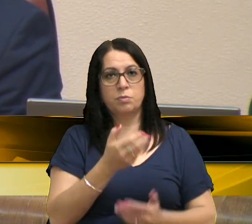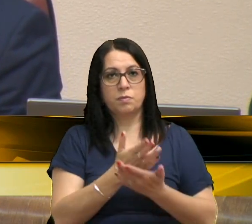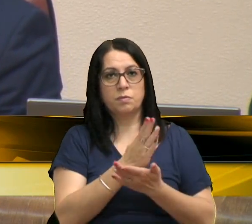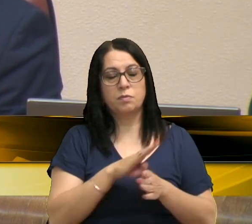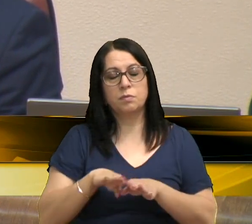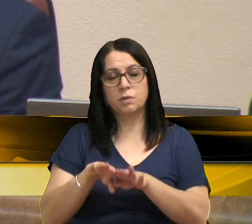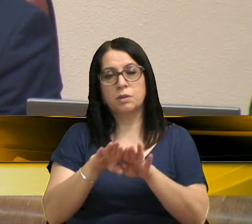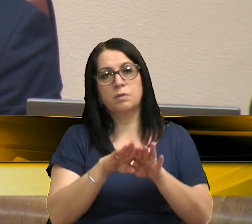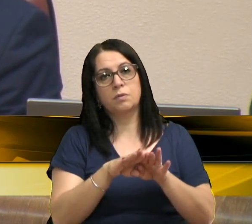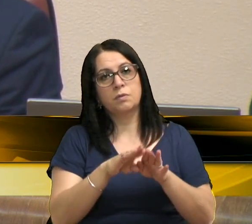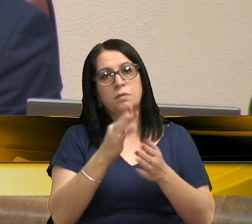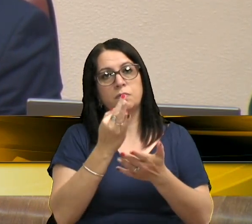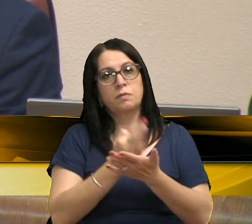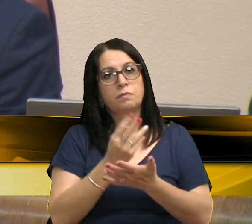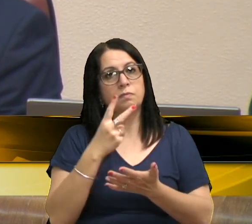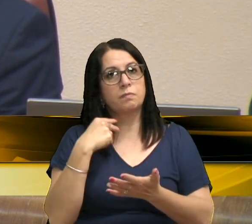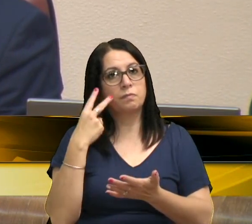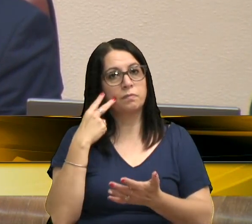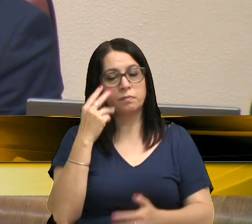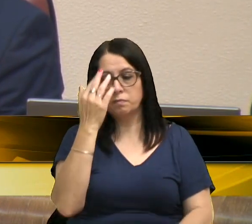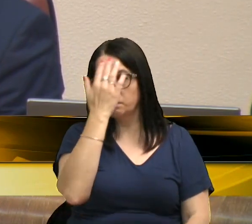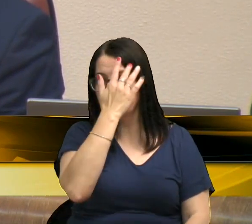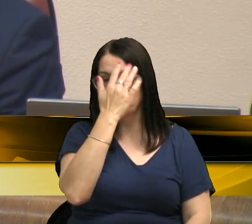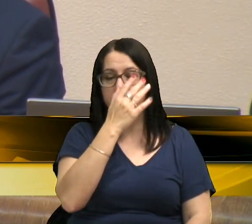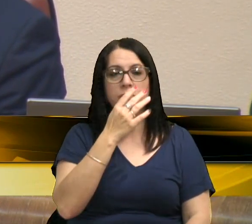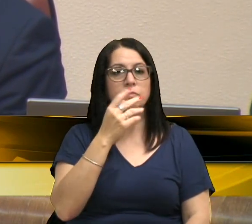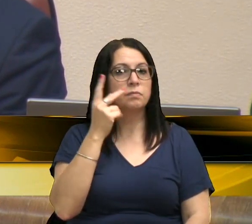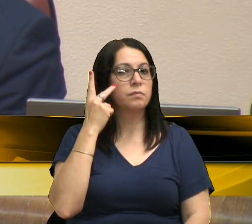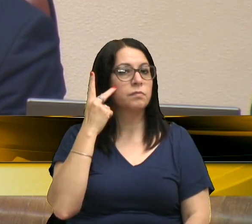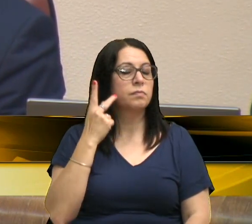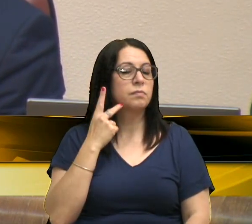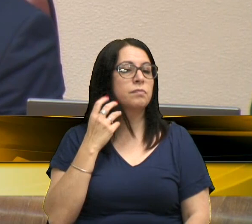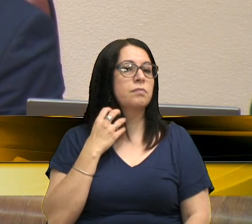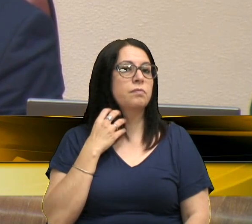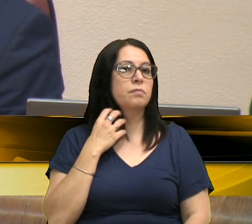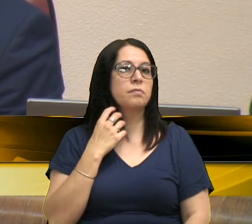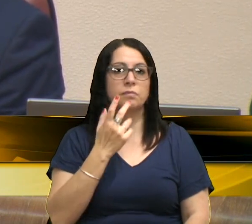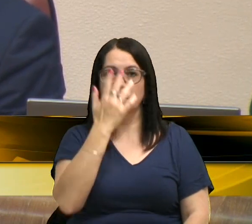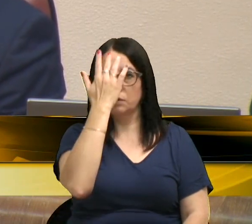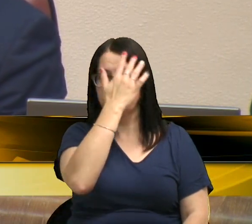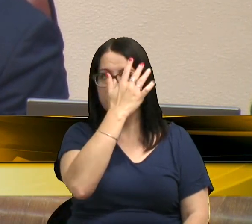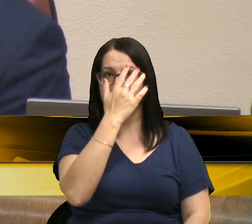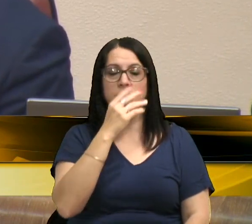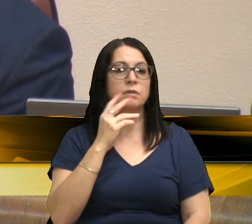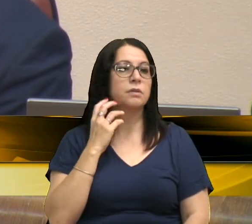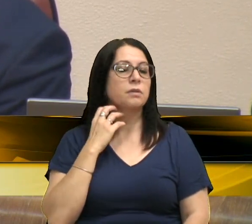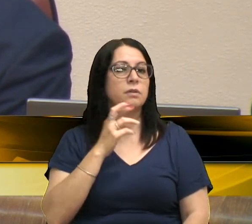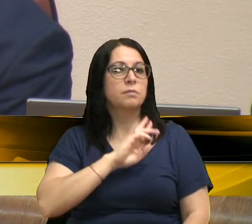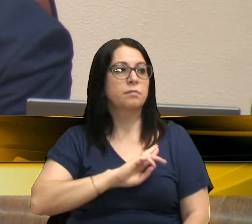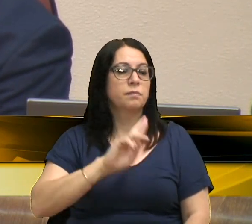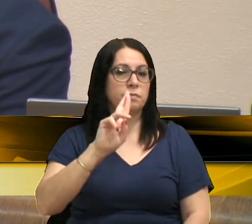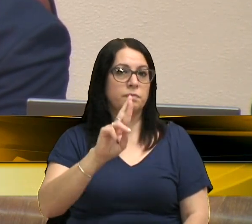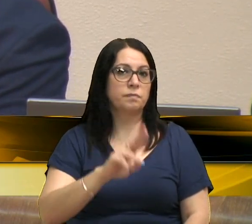aprovados por unanimidade com ausência dos vereadores Adiló de Domênico, Renato Nunes e Ricardo Daneluz, vereador Adiló e vereador Daneluz em representação.